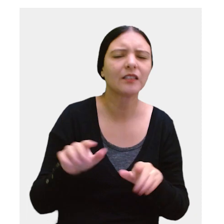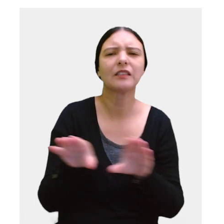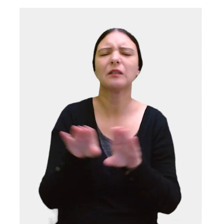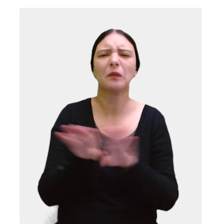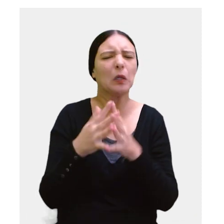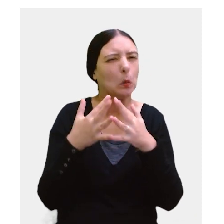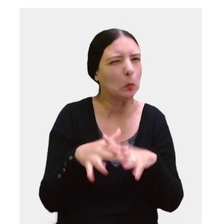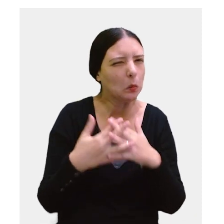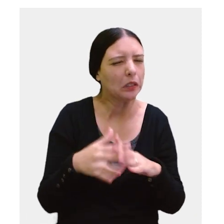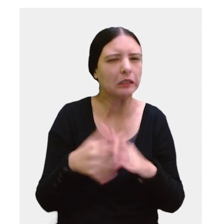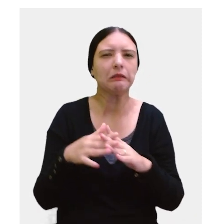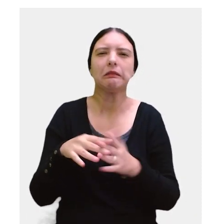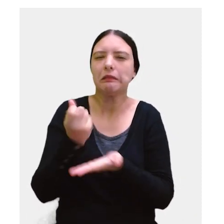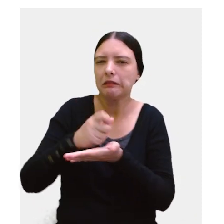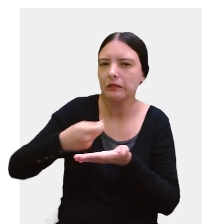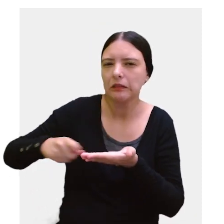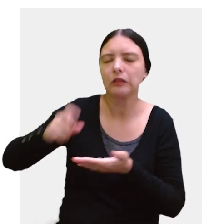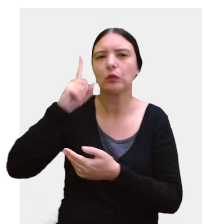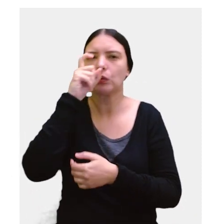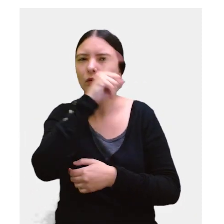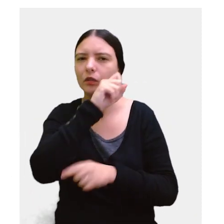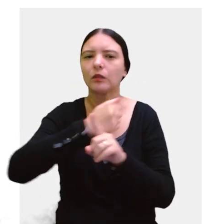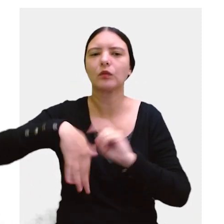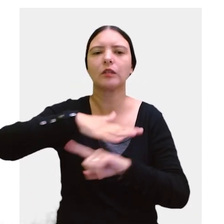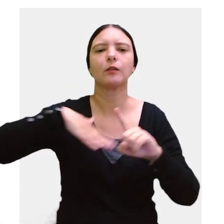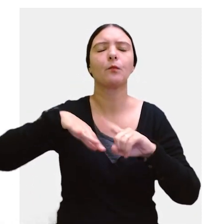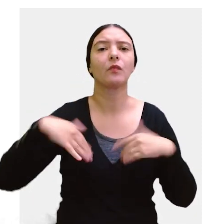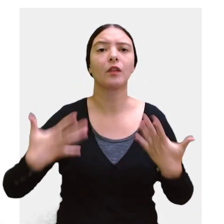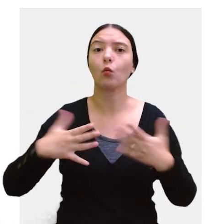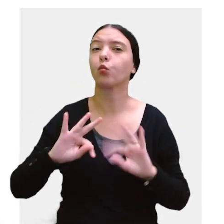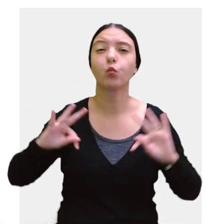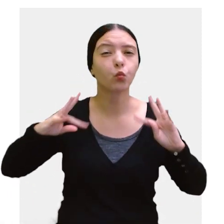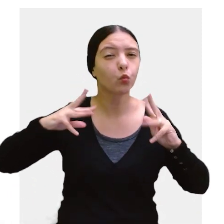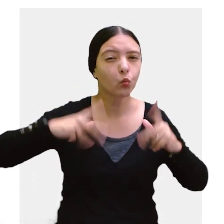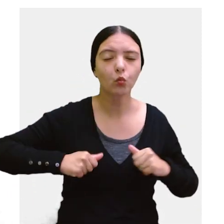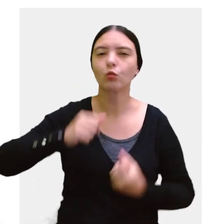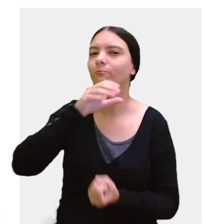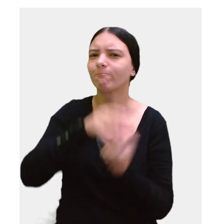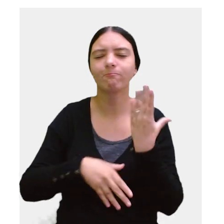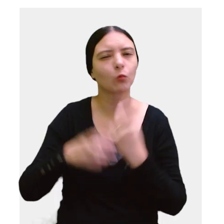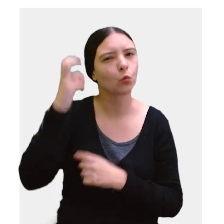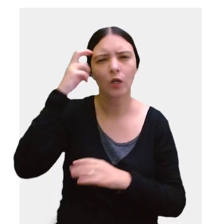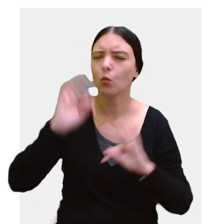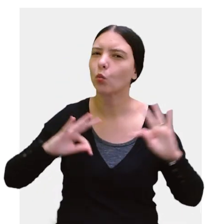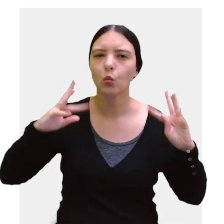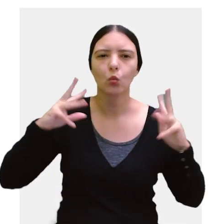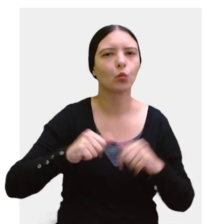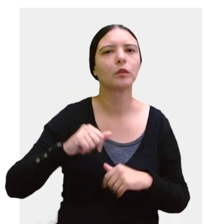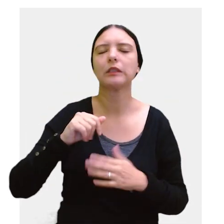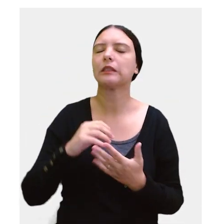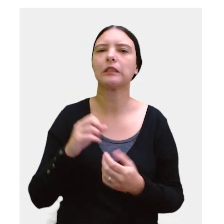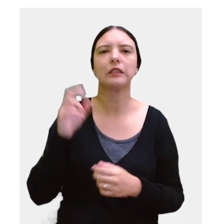complexas e difíceis da produção escrita das grandes civilizações. Então, toda produção humana, todo bem cultural humano, toda